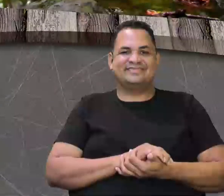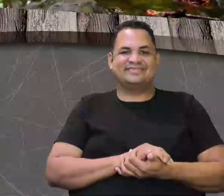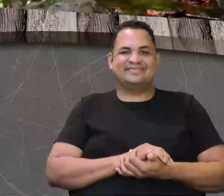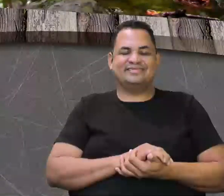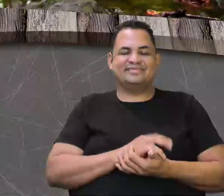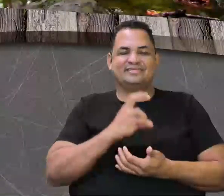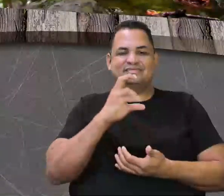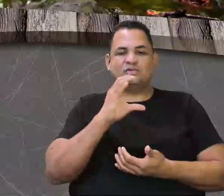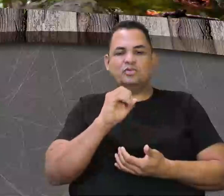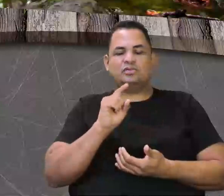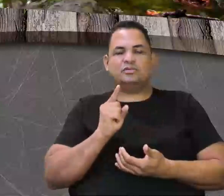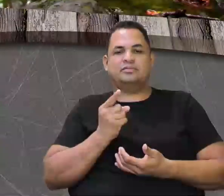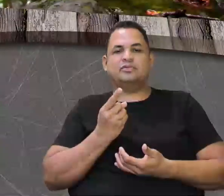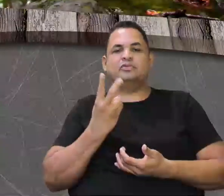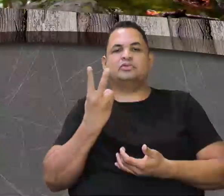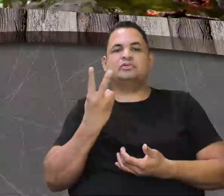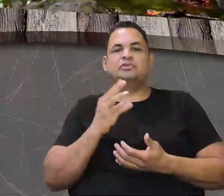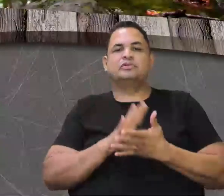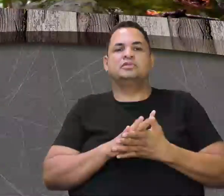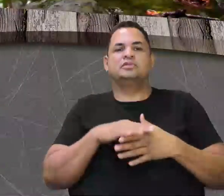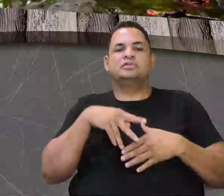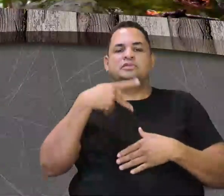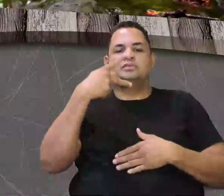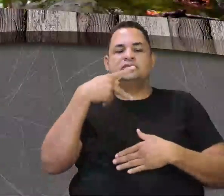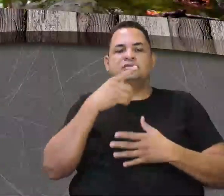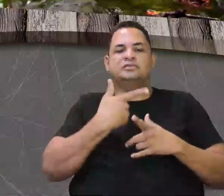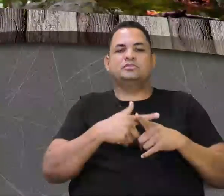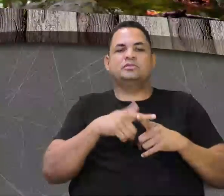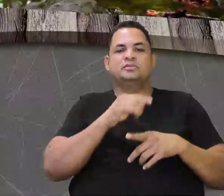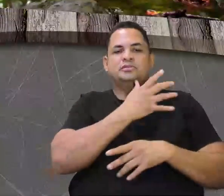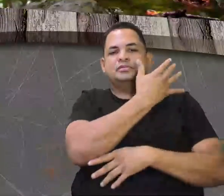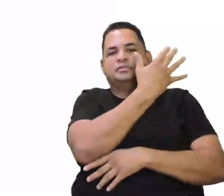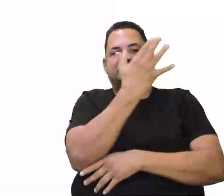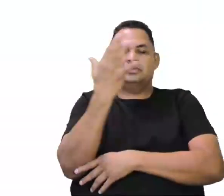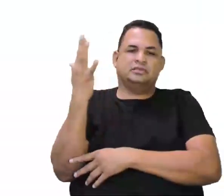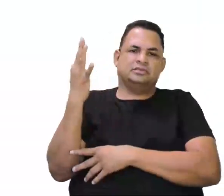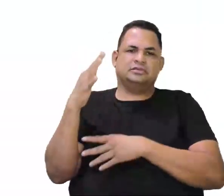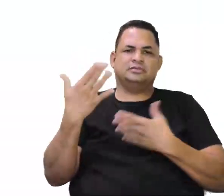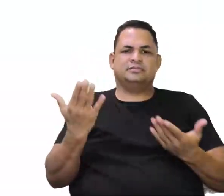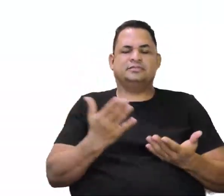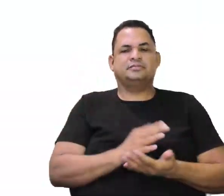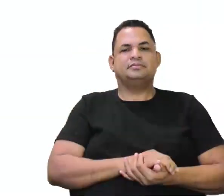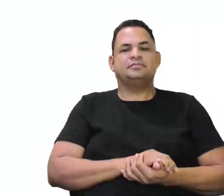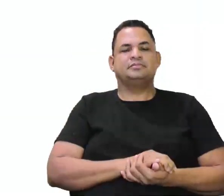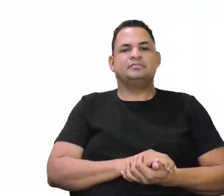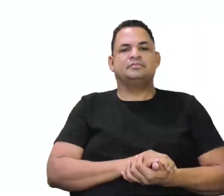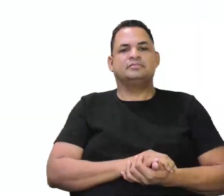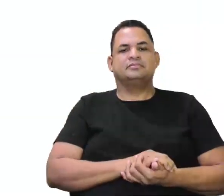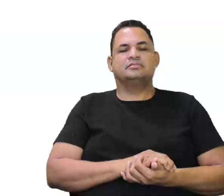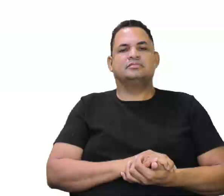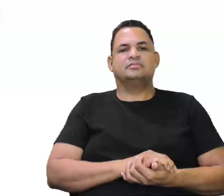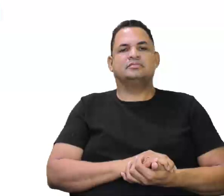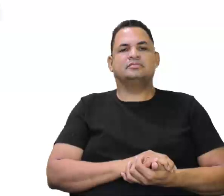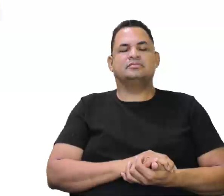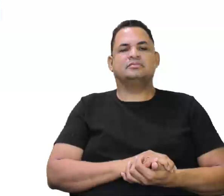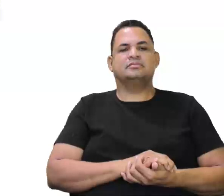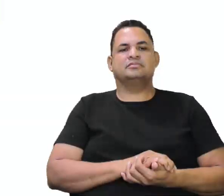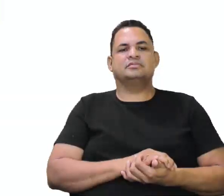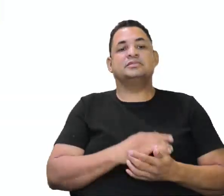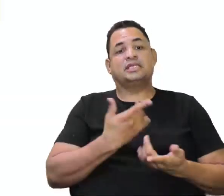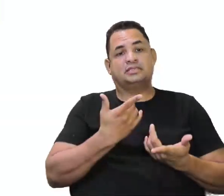Aula 50.2, nós falamos sobre as problemáticas ambientais. Joga lá no quadro. Olha lá. E